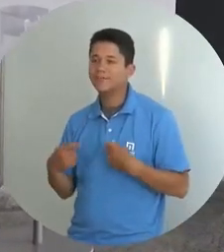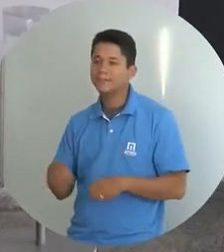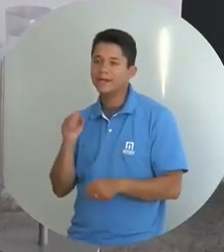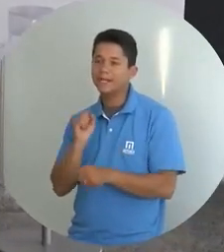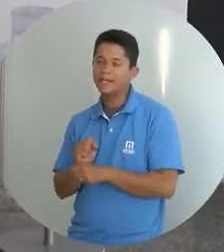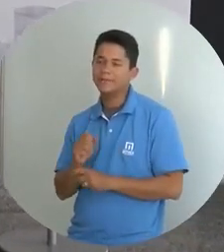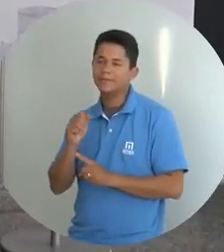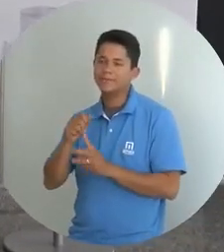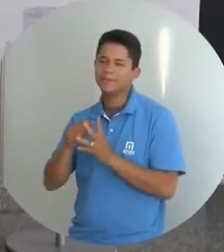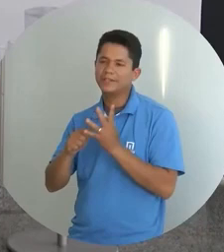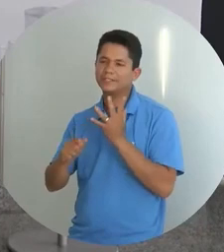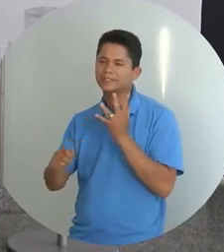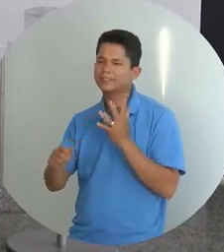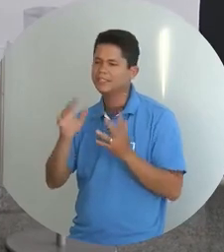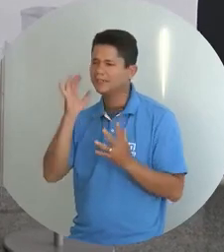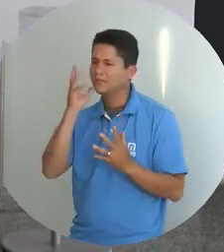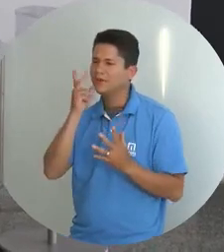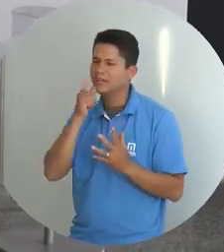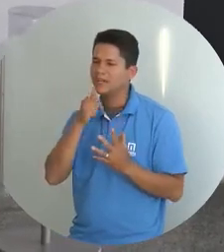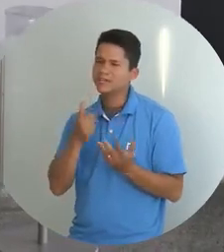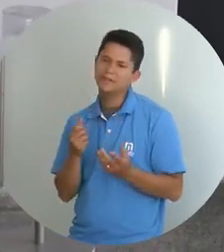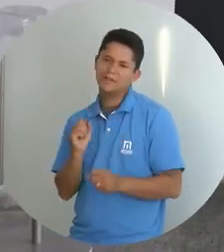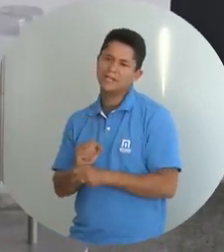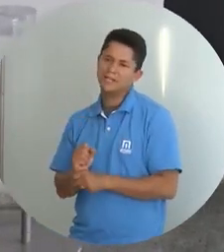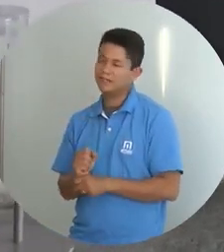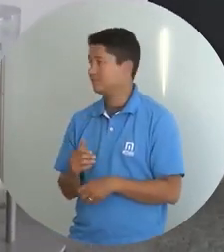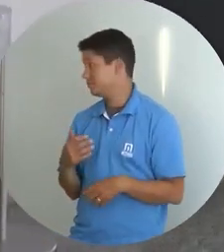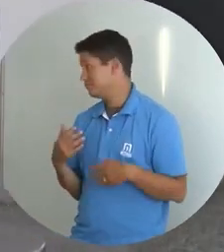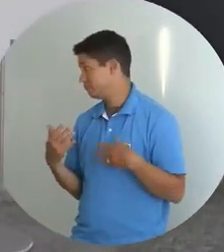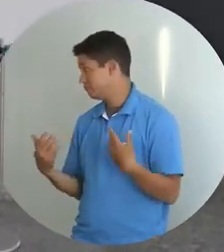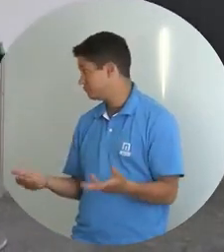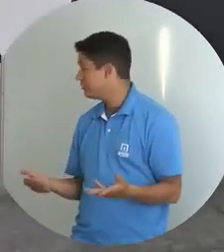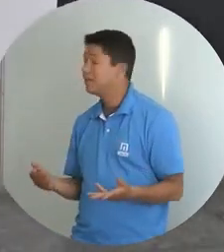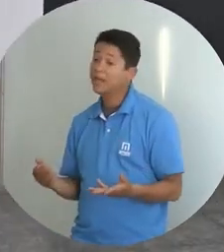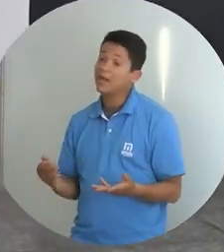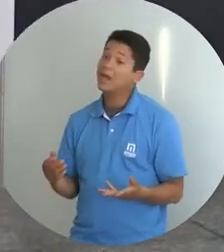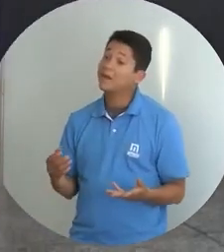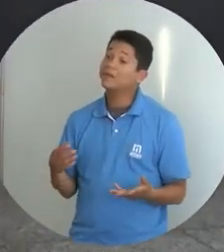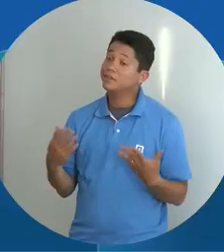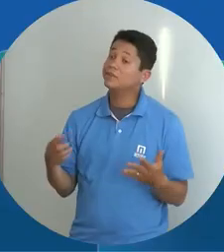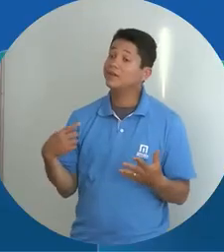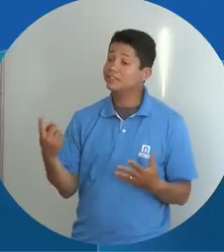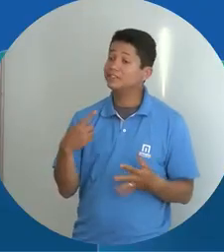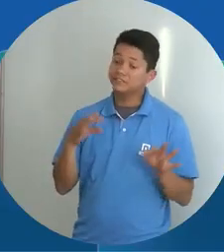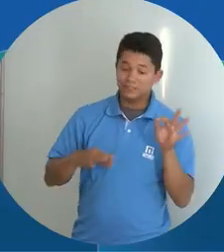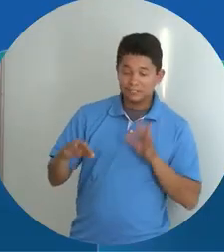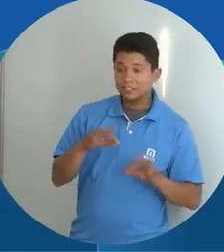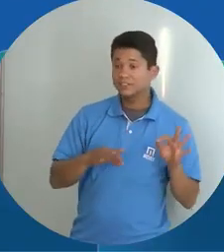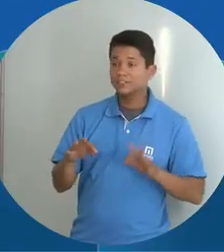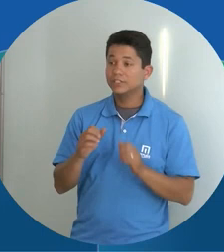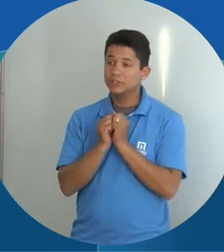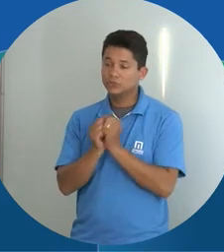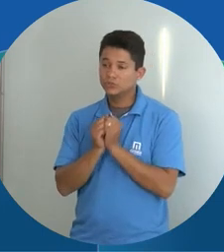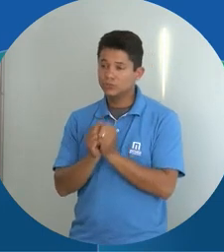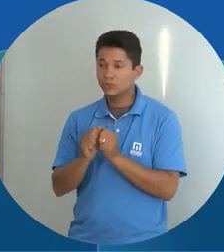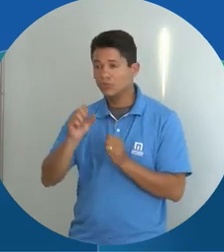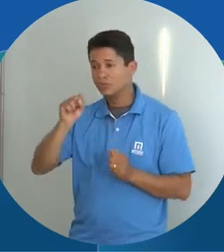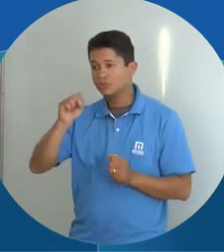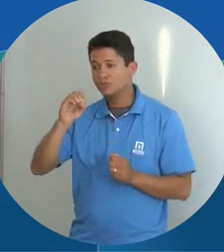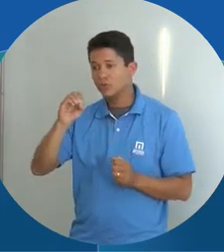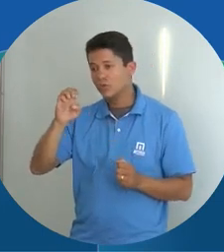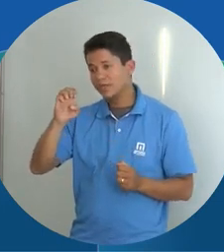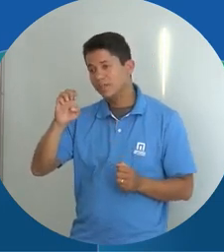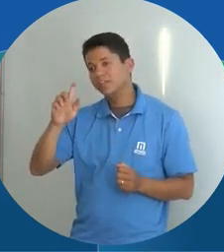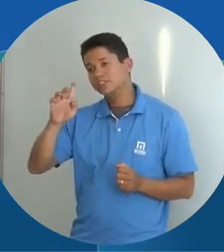fosse reforçado o sistema. Então, a gente, junto com a Suegel,